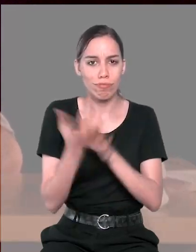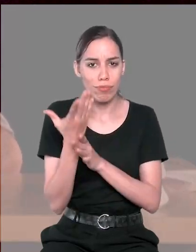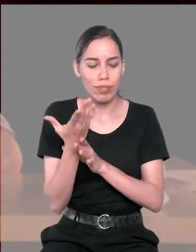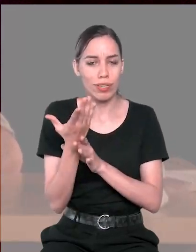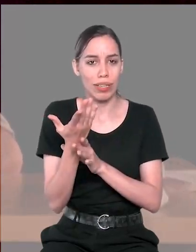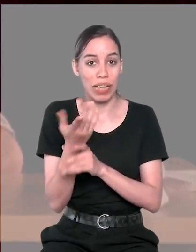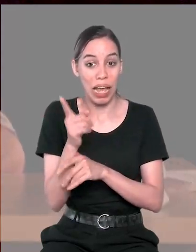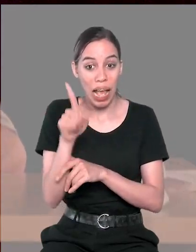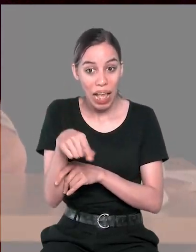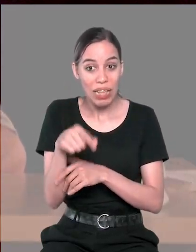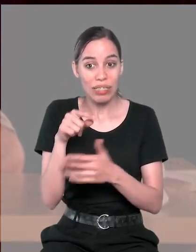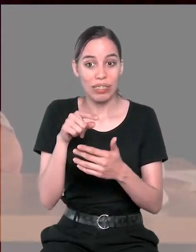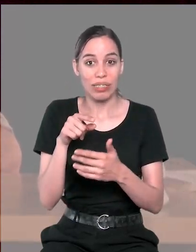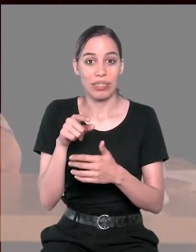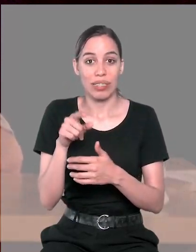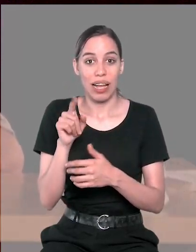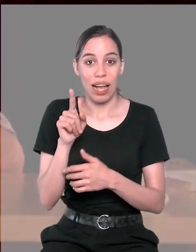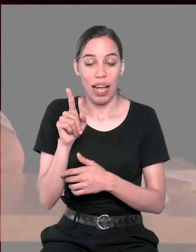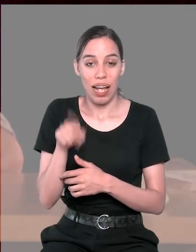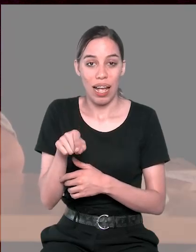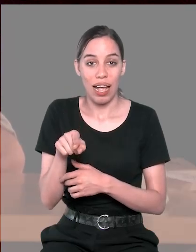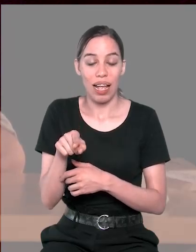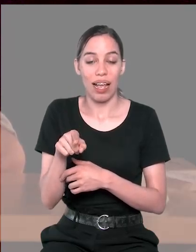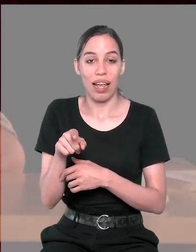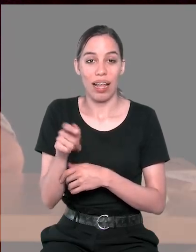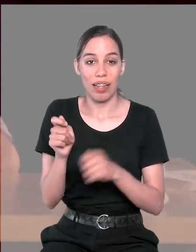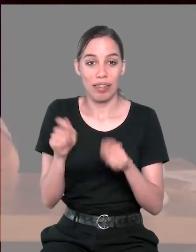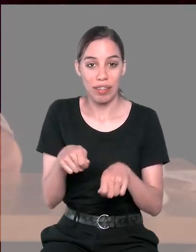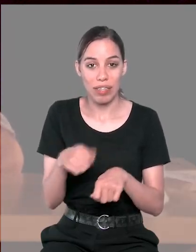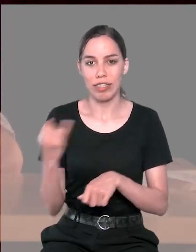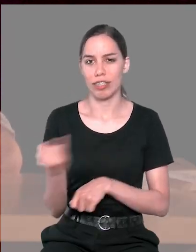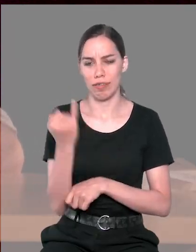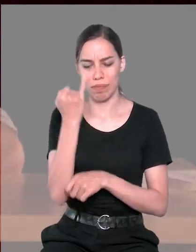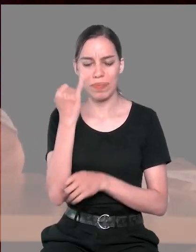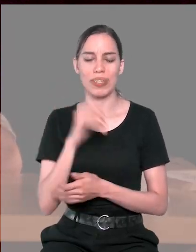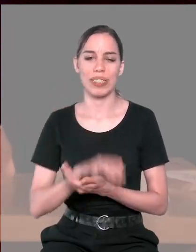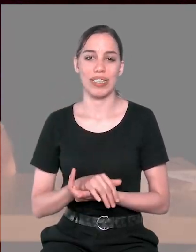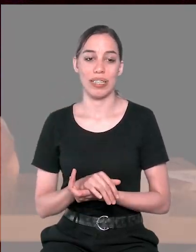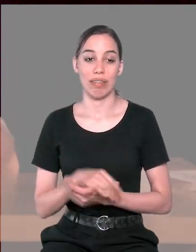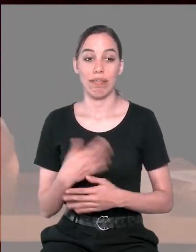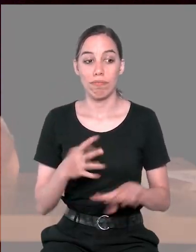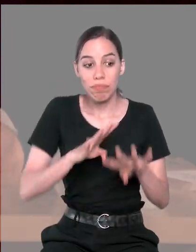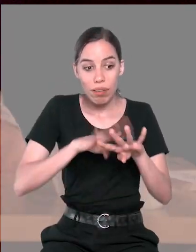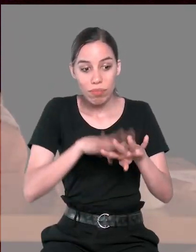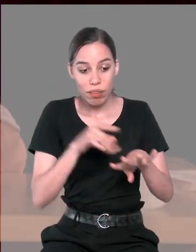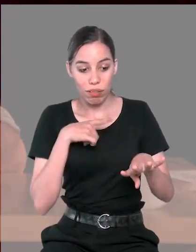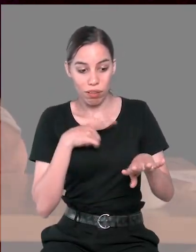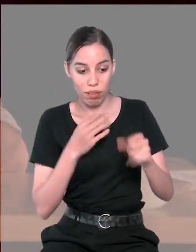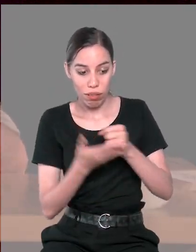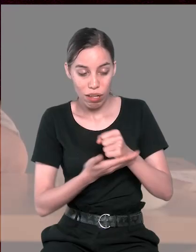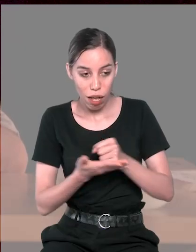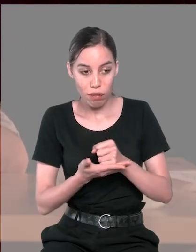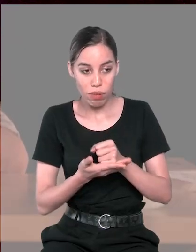né, isso. E é essa que é a dinâmica que importa. Né? Para o Valéry, mesmo a matemática, ela tem um